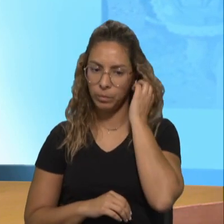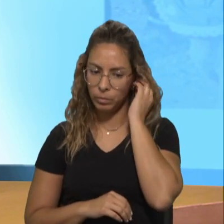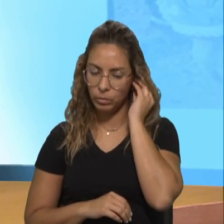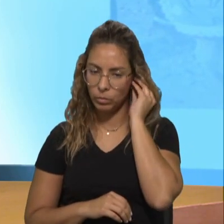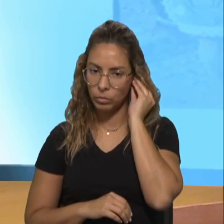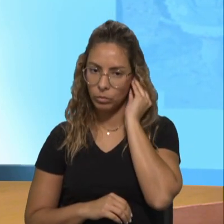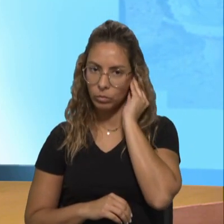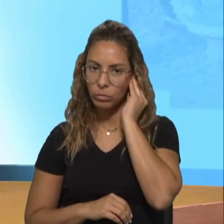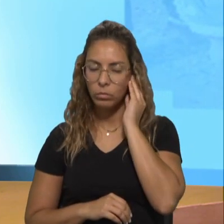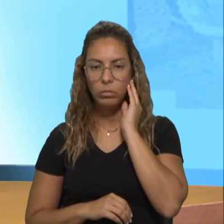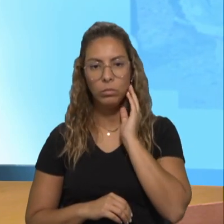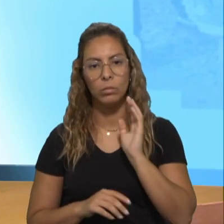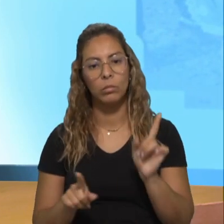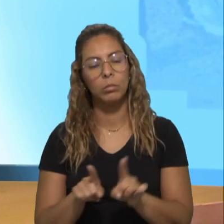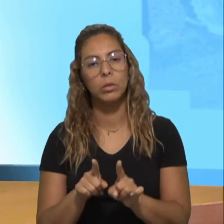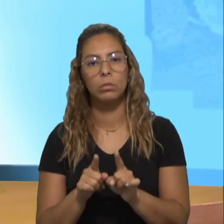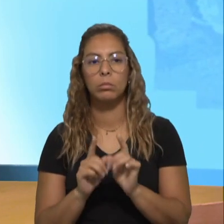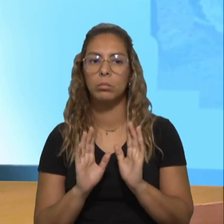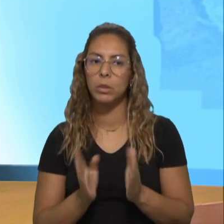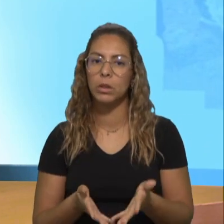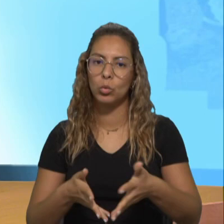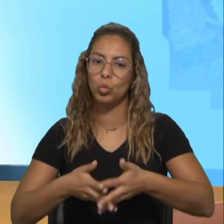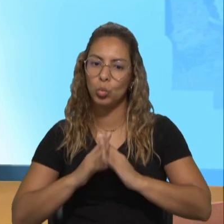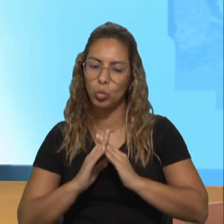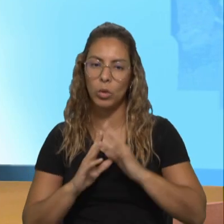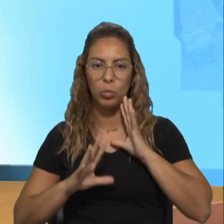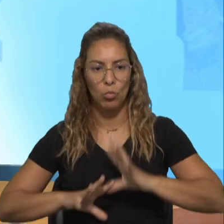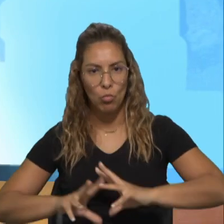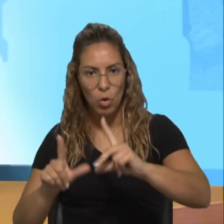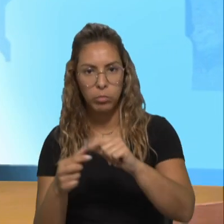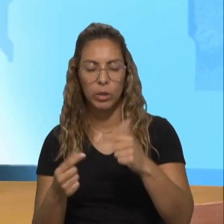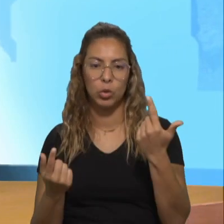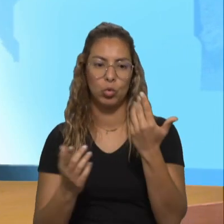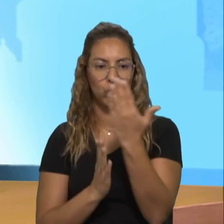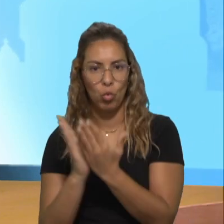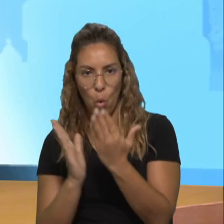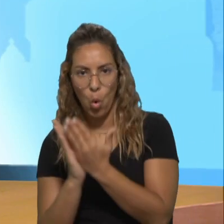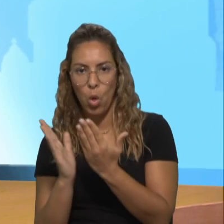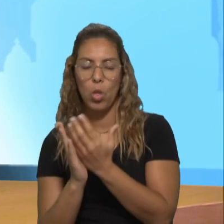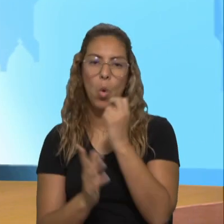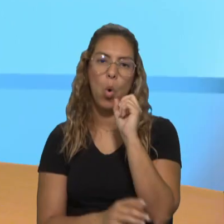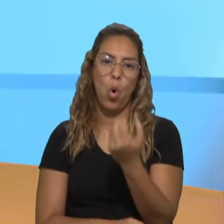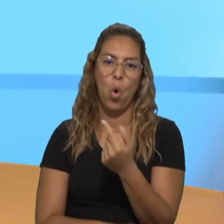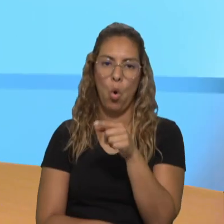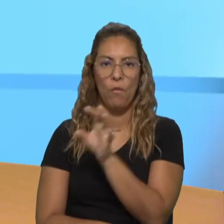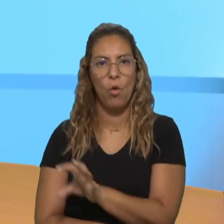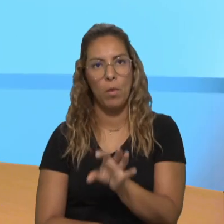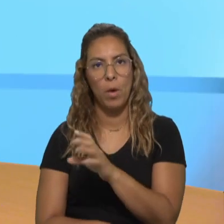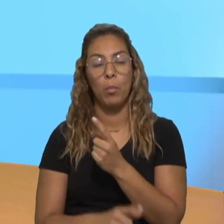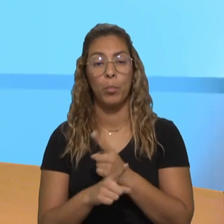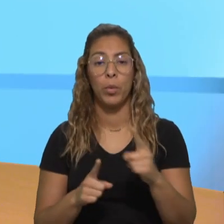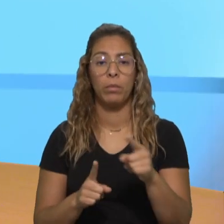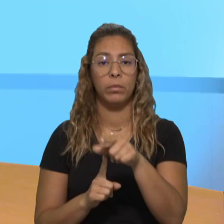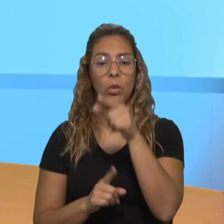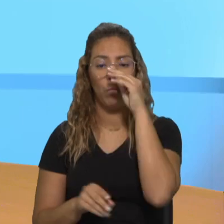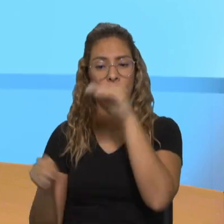que tem que ser mais estruturado e mais bem desenvolvido, eventualmente, se calhar, nas escolas e nos nossos meios. Porque, no teu entender, o voto